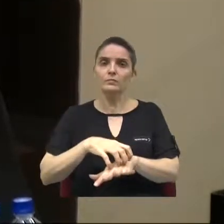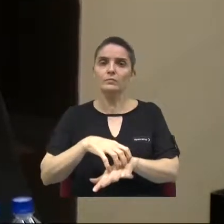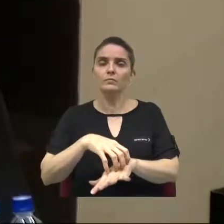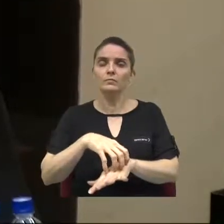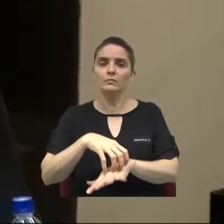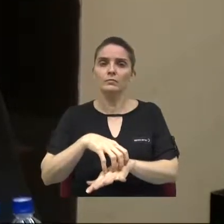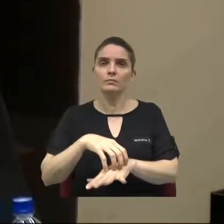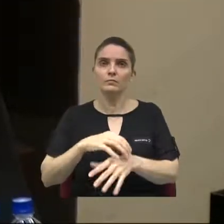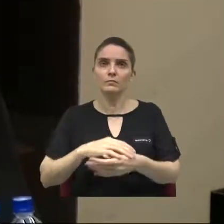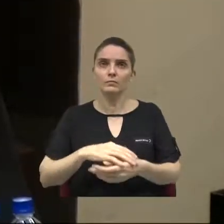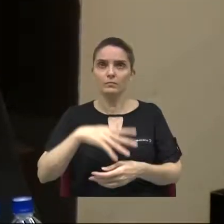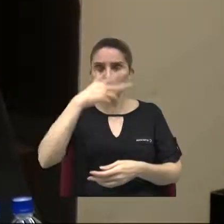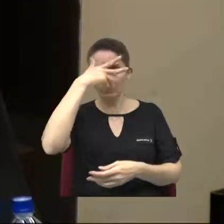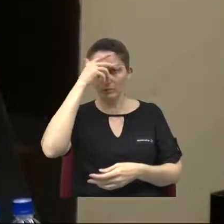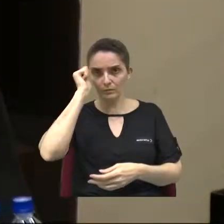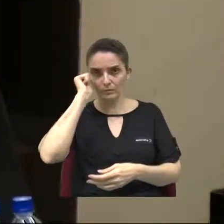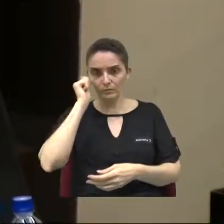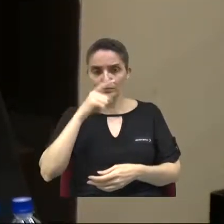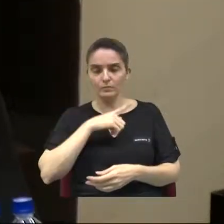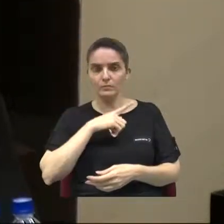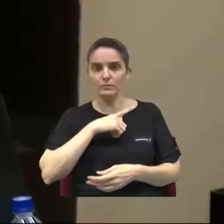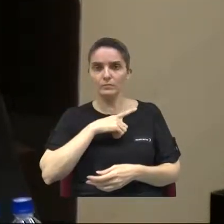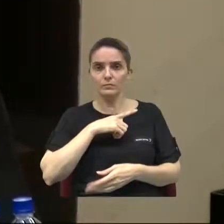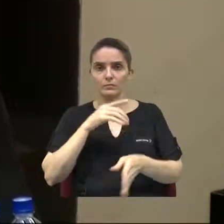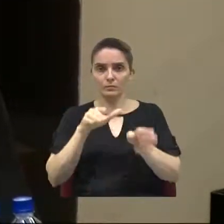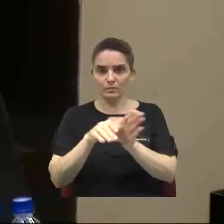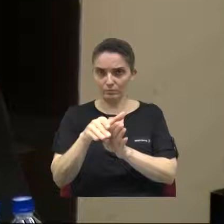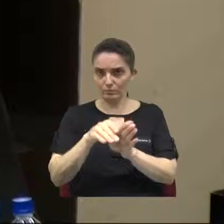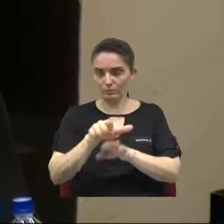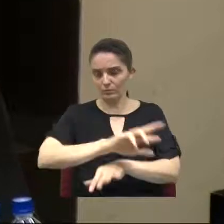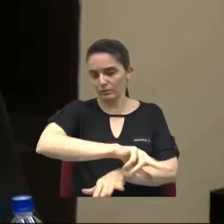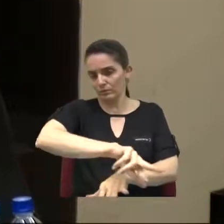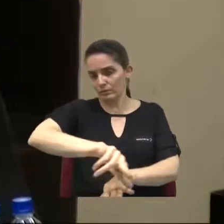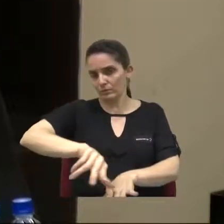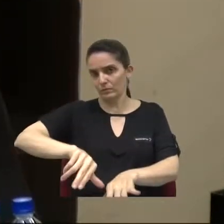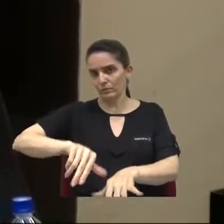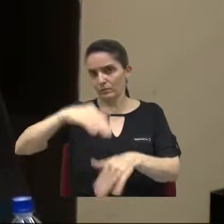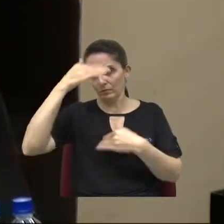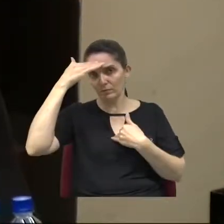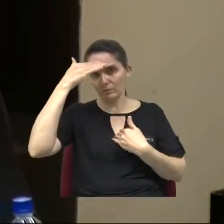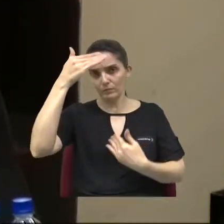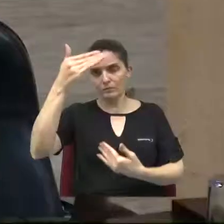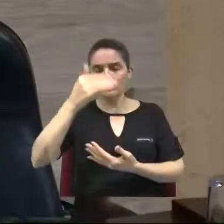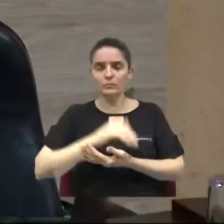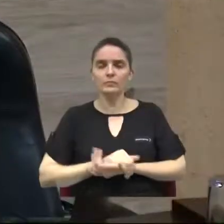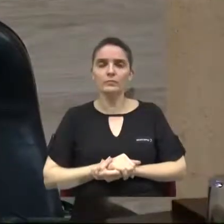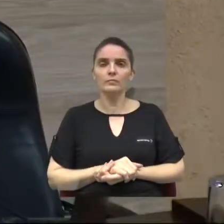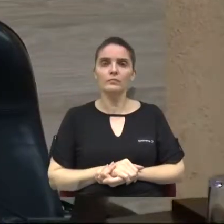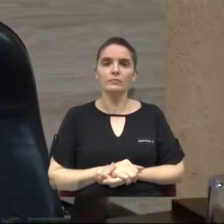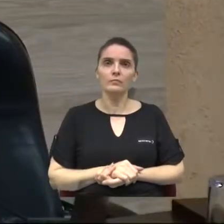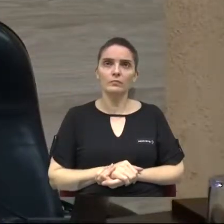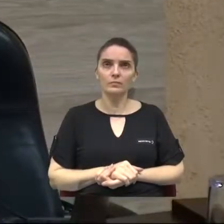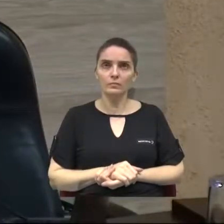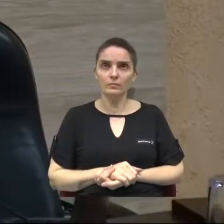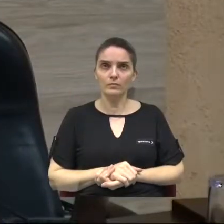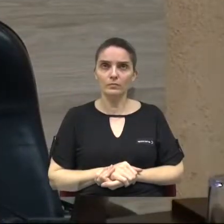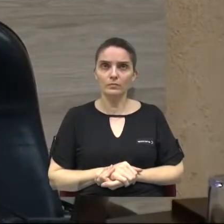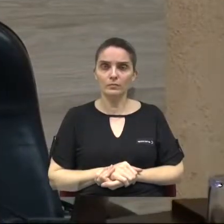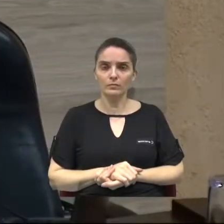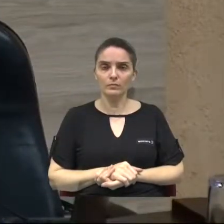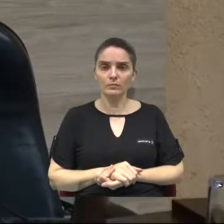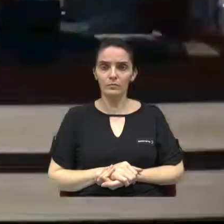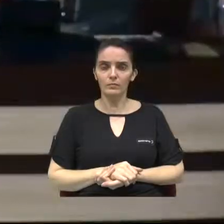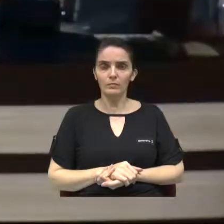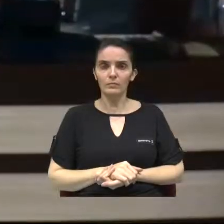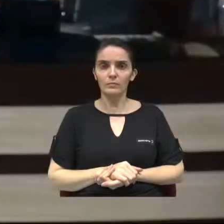o Executivo fica aí com todas essas sugestões. Muito obrigada. Muito obrigada, vereadora Lu. Obrigada, presidente.